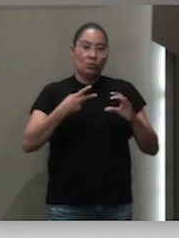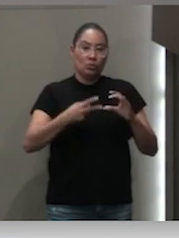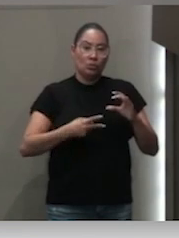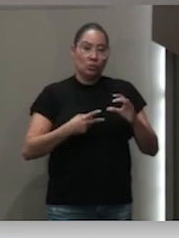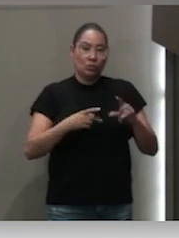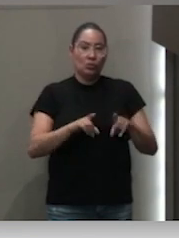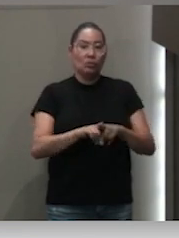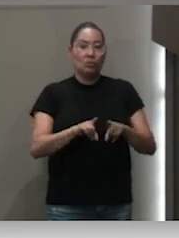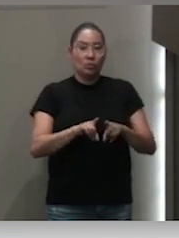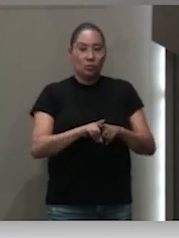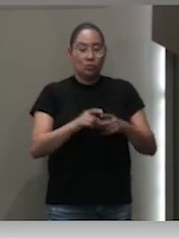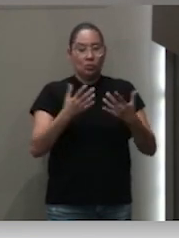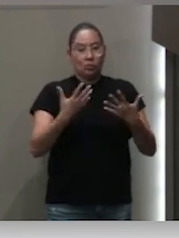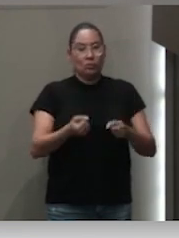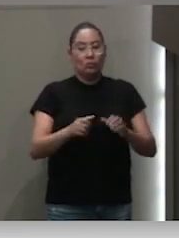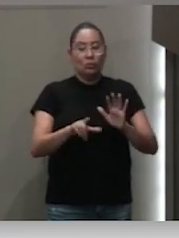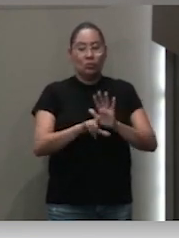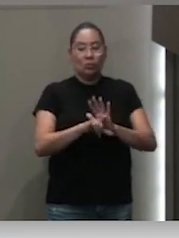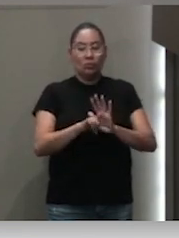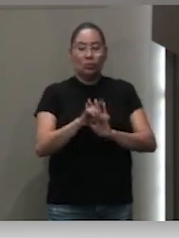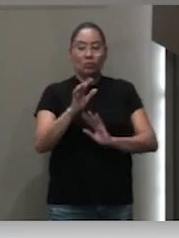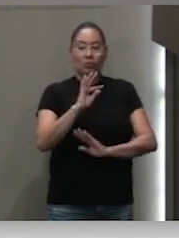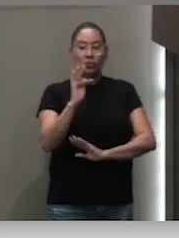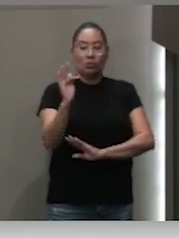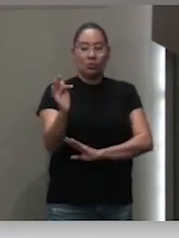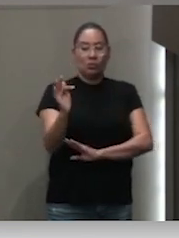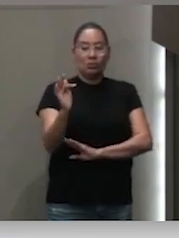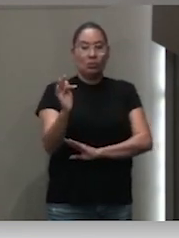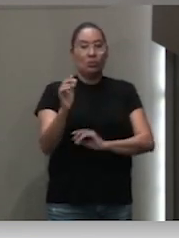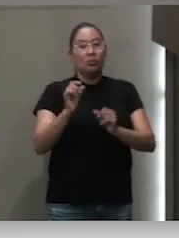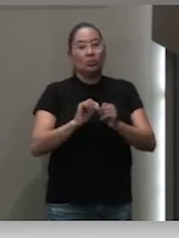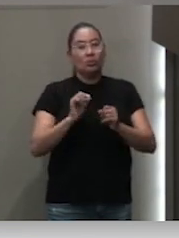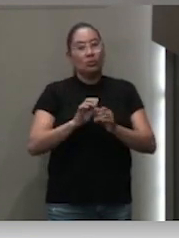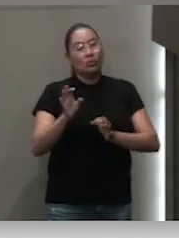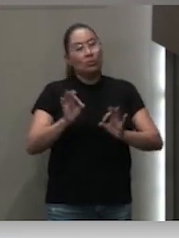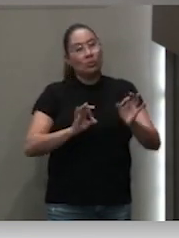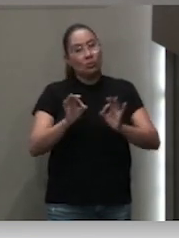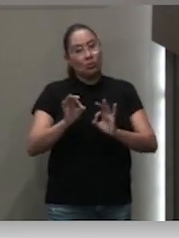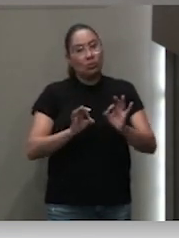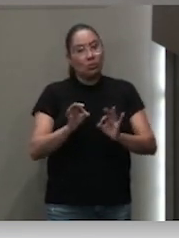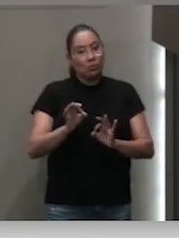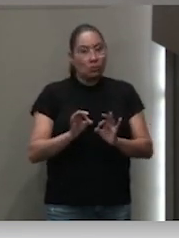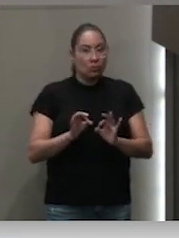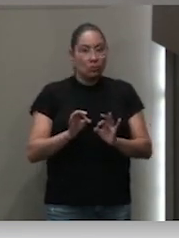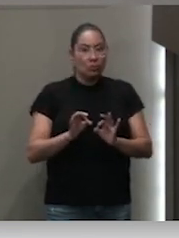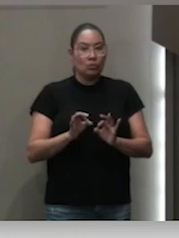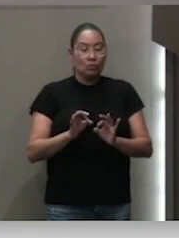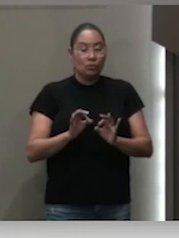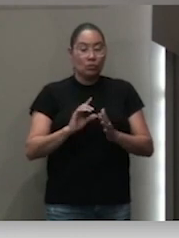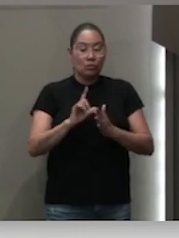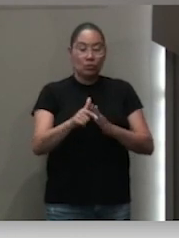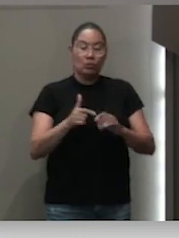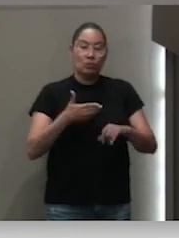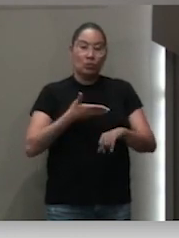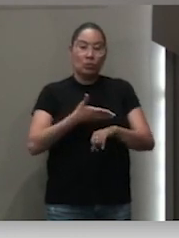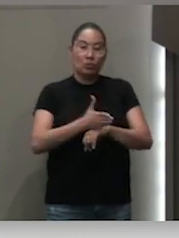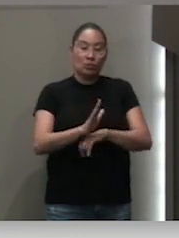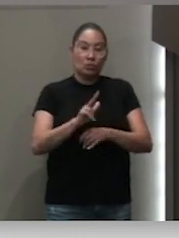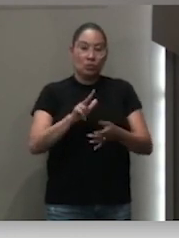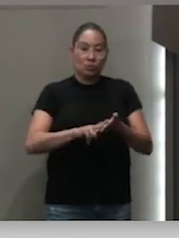acolhemos as legislações federais do tema e fizemos um projeto de resolução que acabou sendo aprovado e que